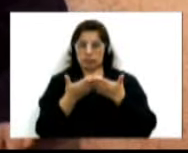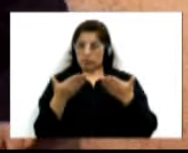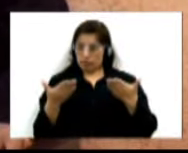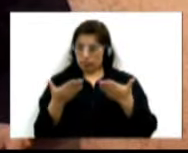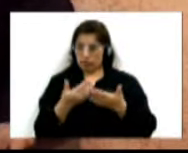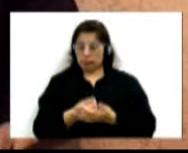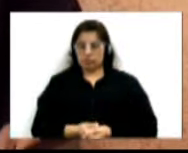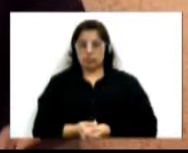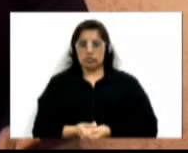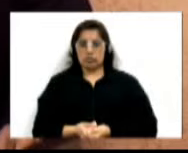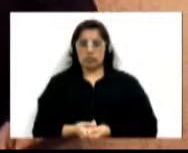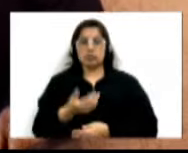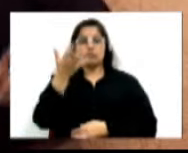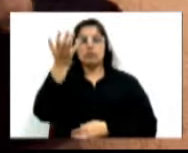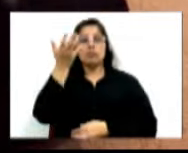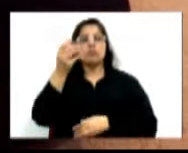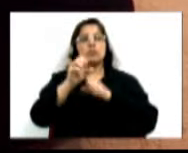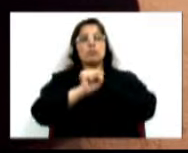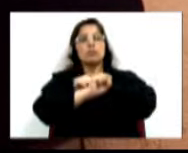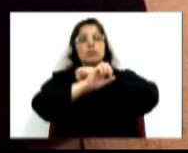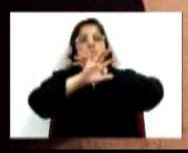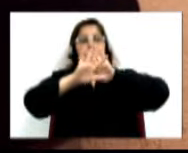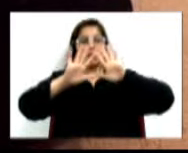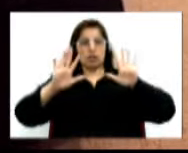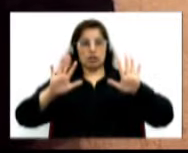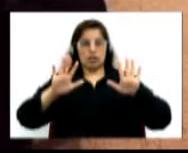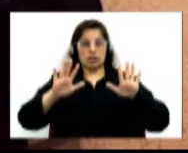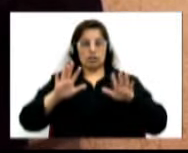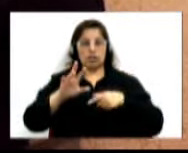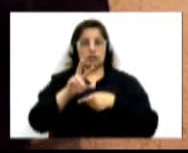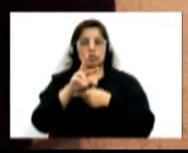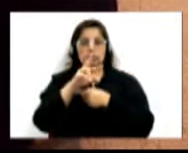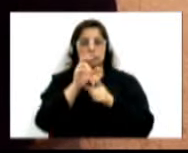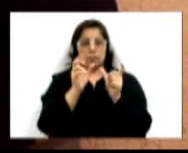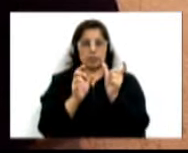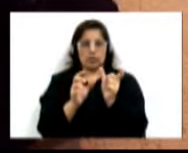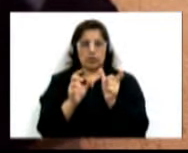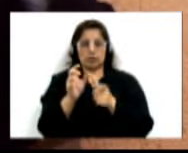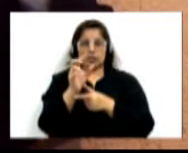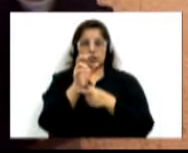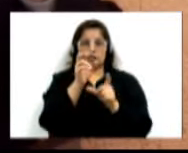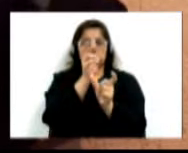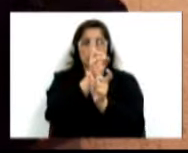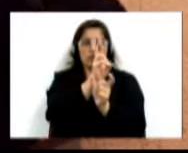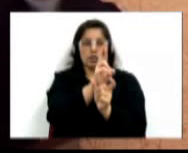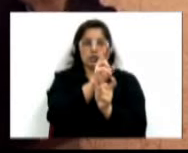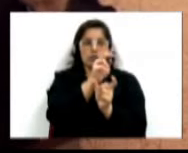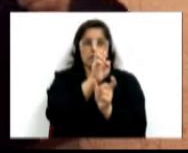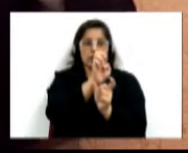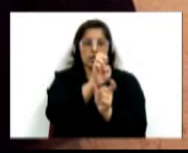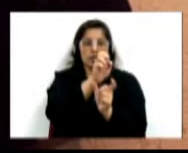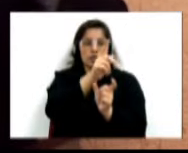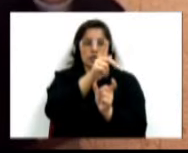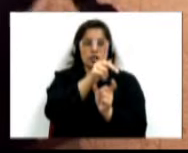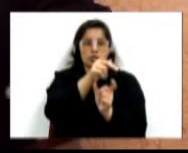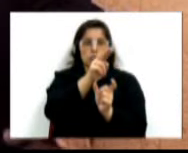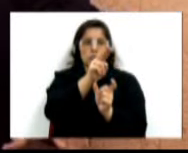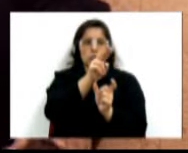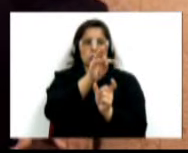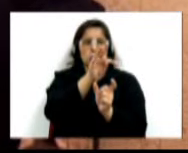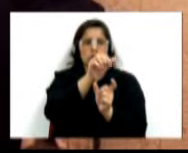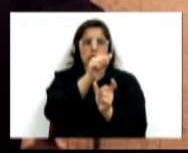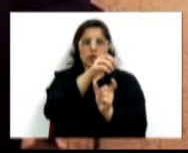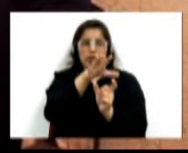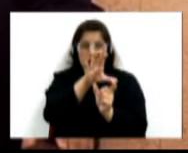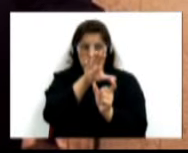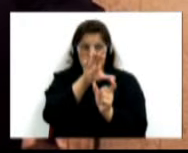Quero apenas esclarecer. Reputação ilibada não é o mesmo que inocente até prova o